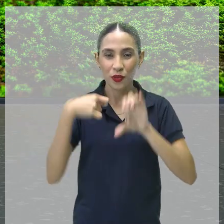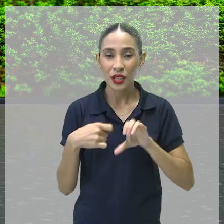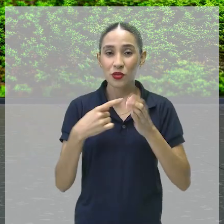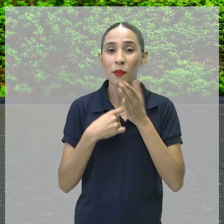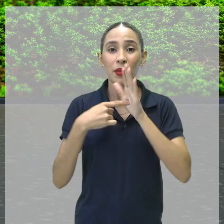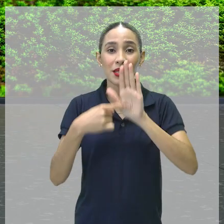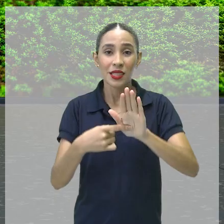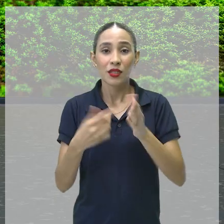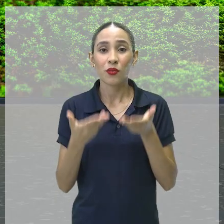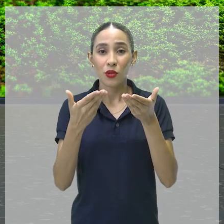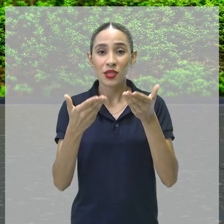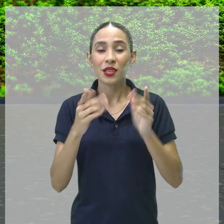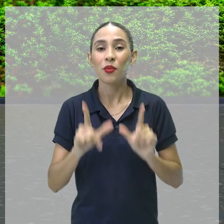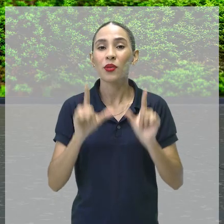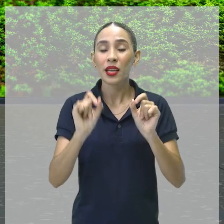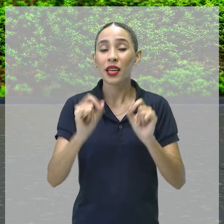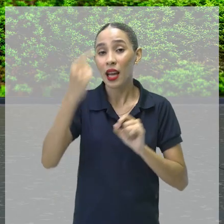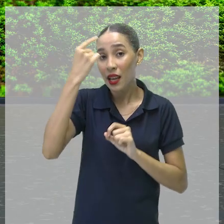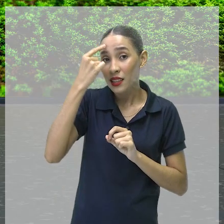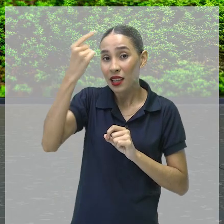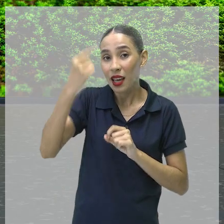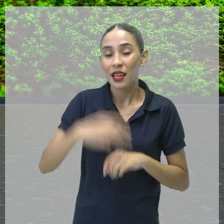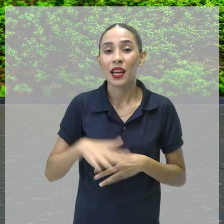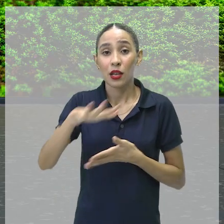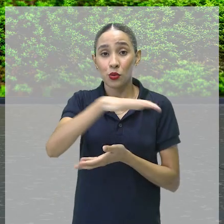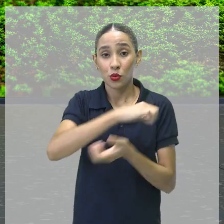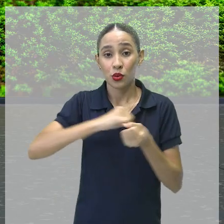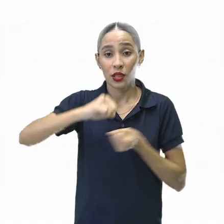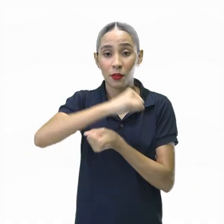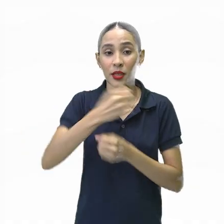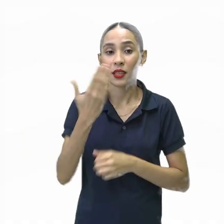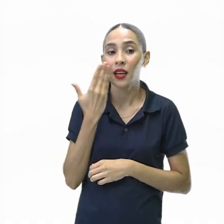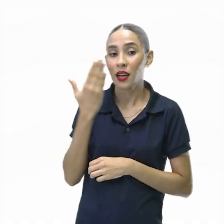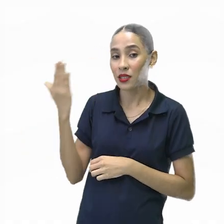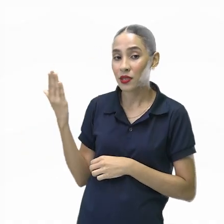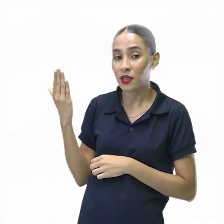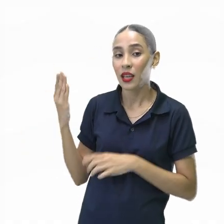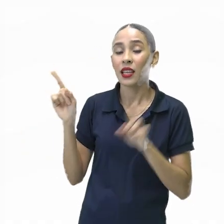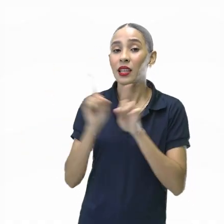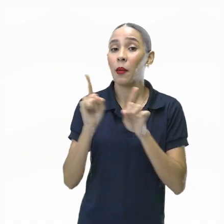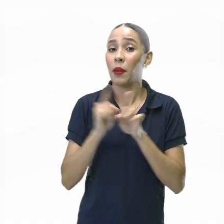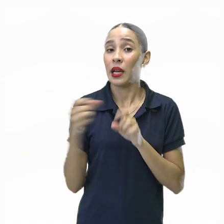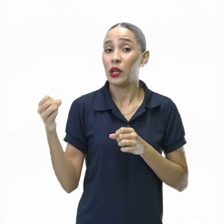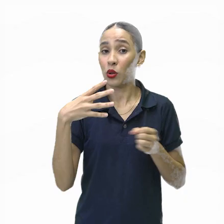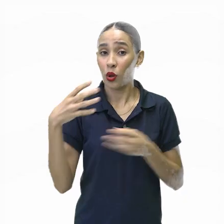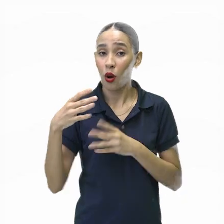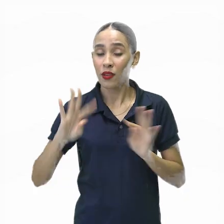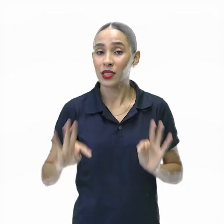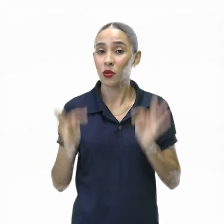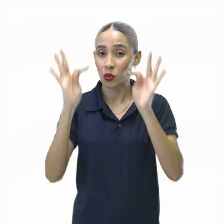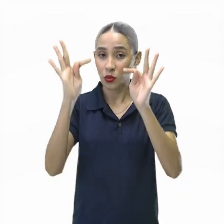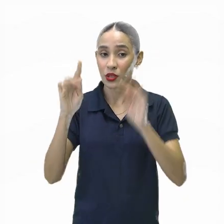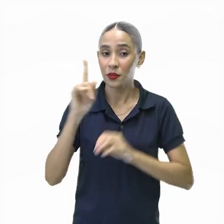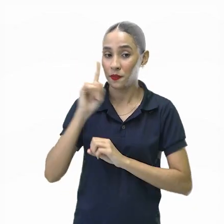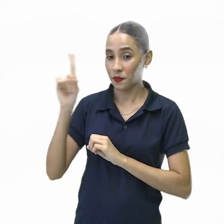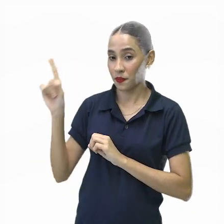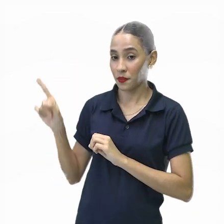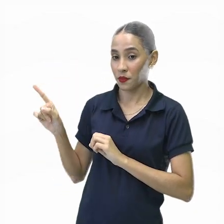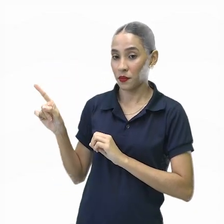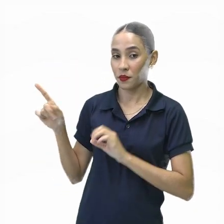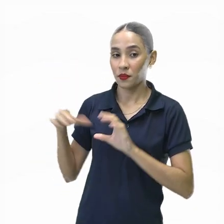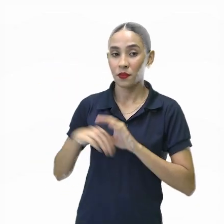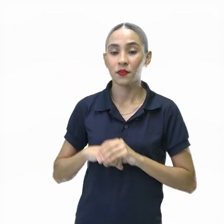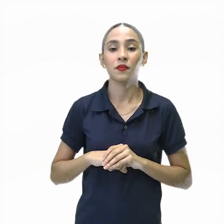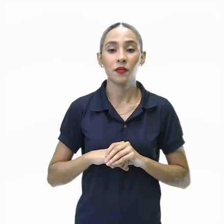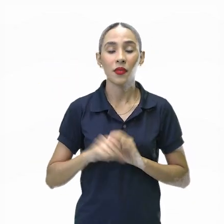para vocês a ideia da sustentabilidade e as novas tecnologias. Olha